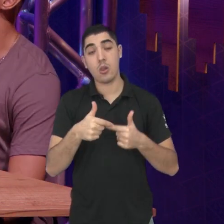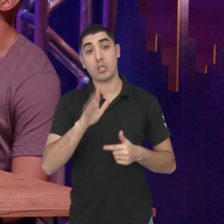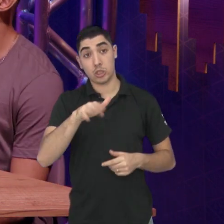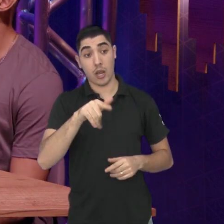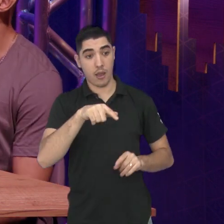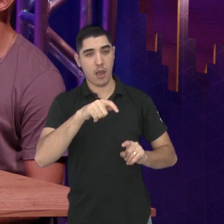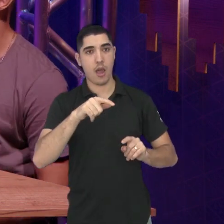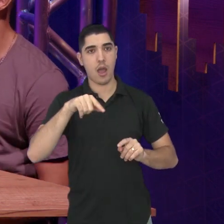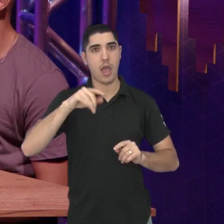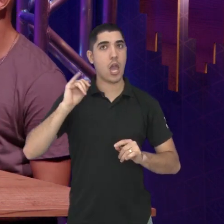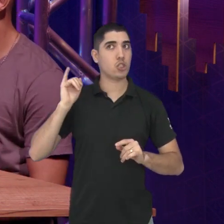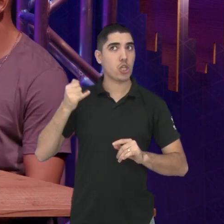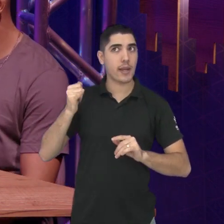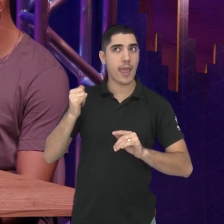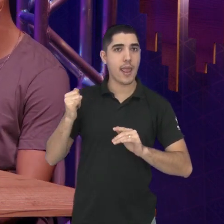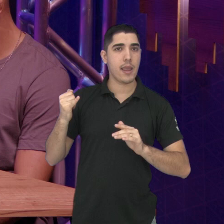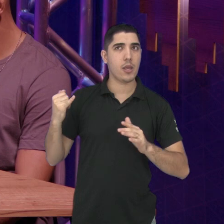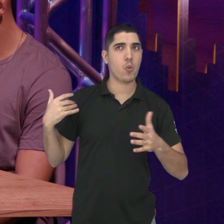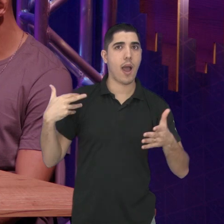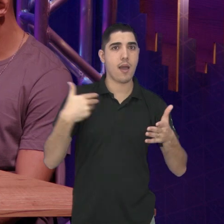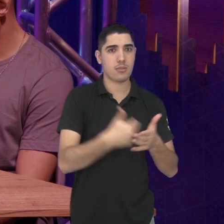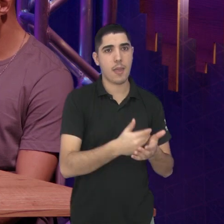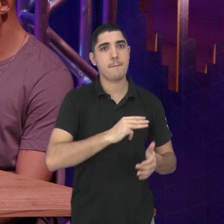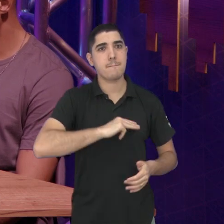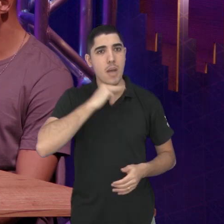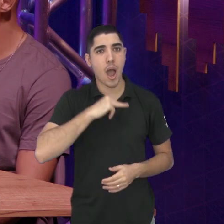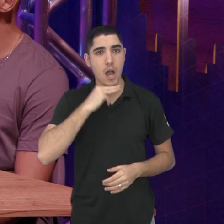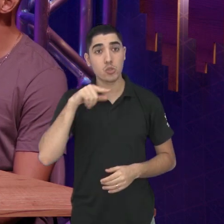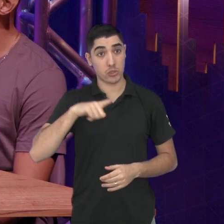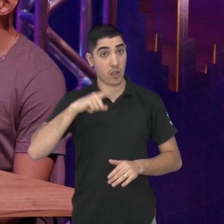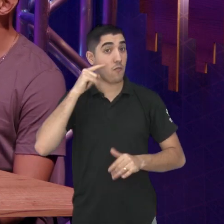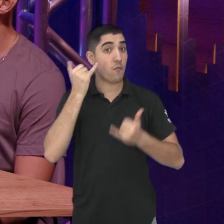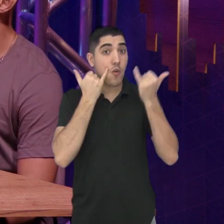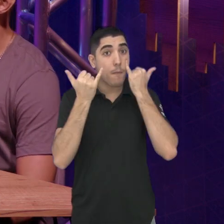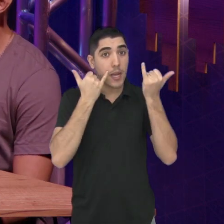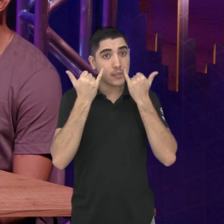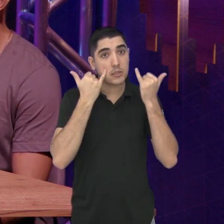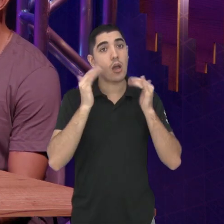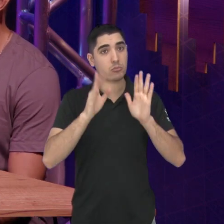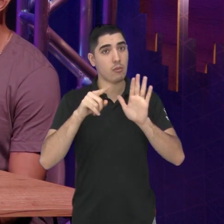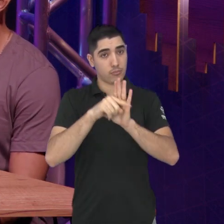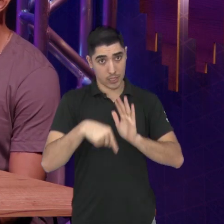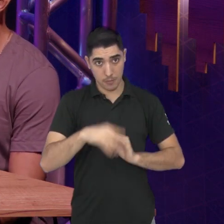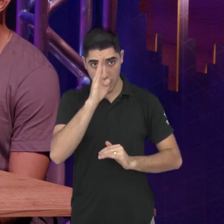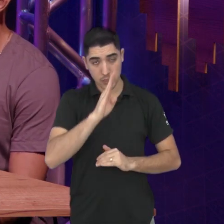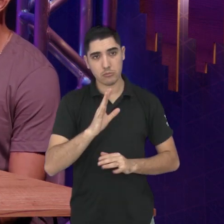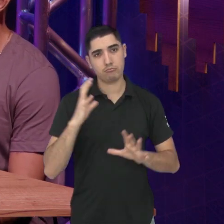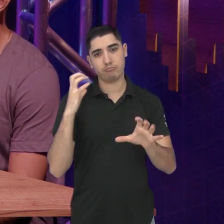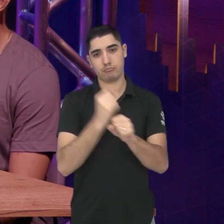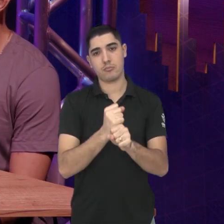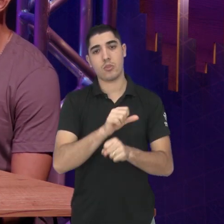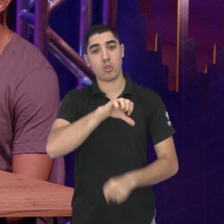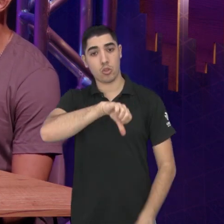já desse ano. Então, a gente tem aqui o dado de que cerca de 918